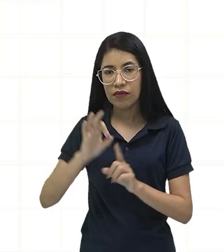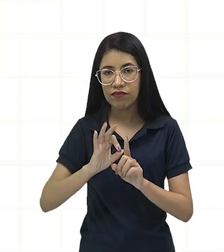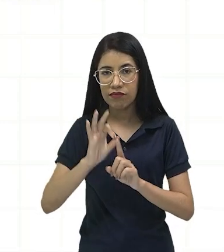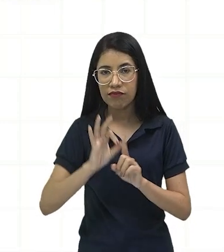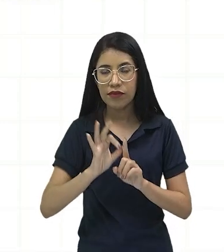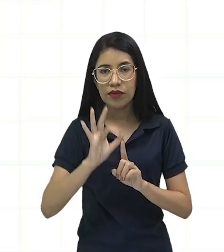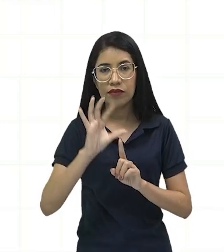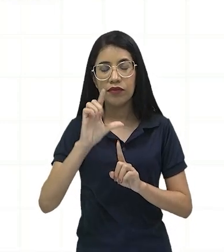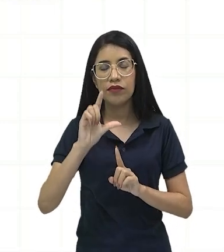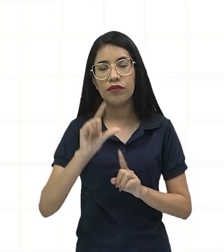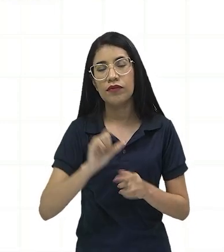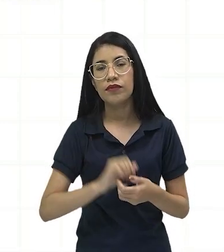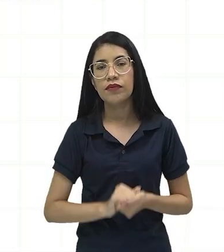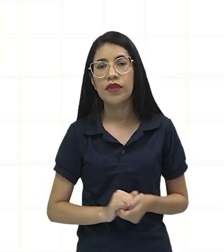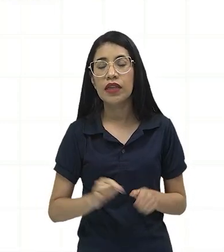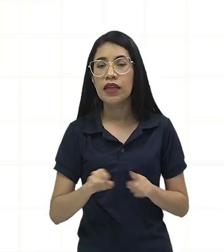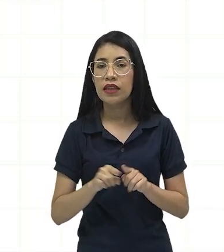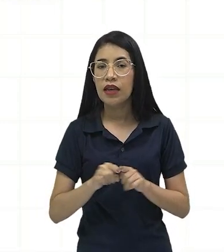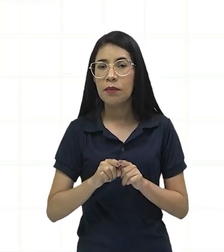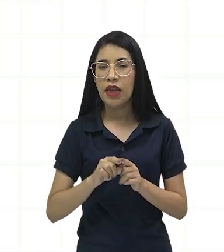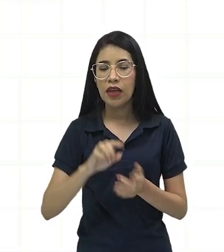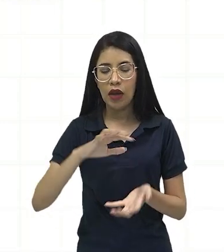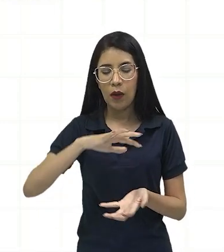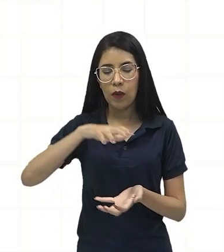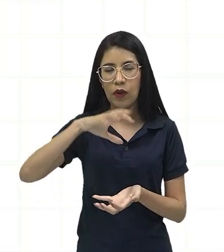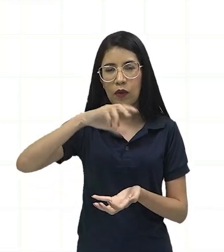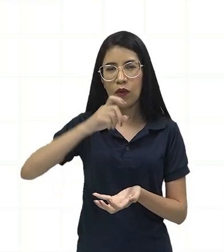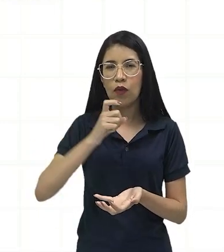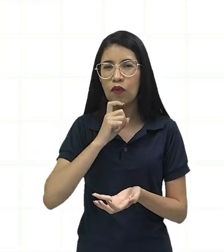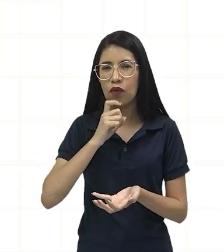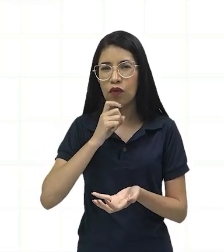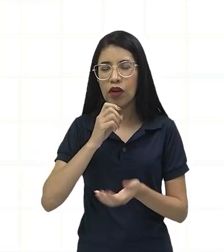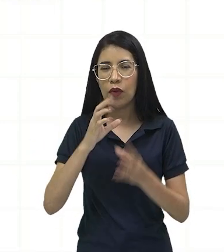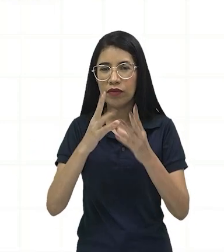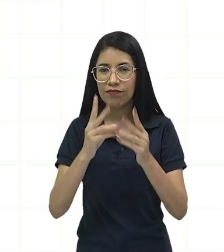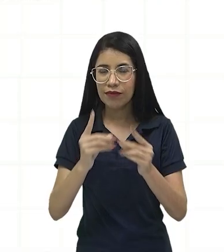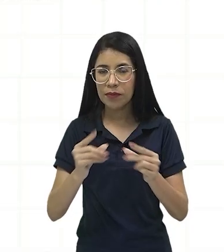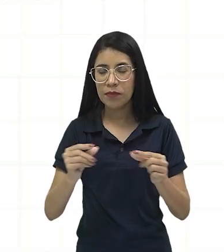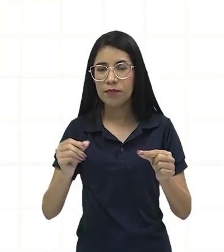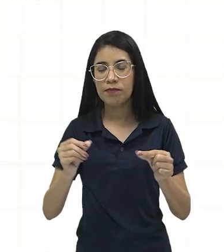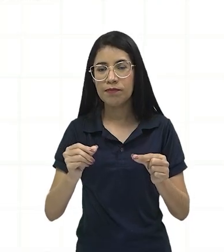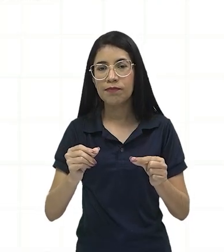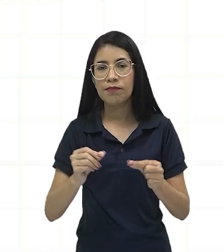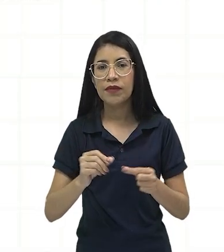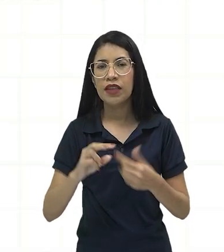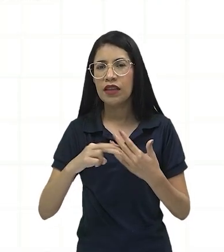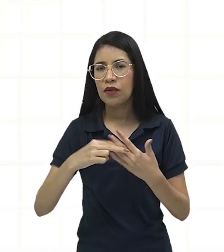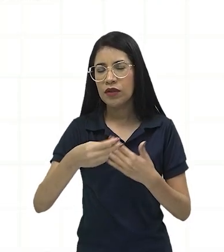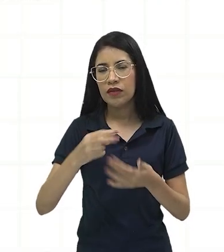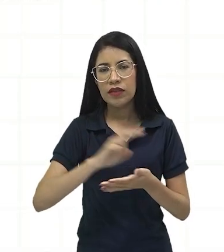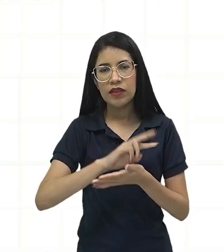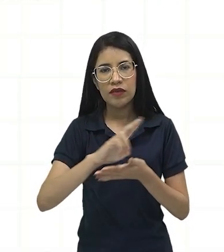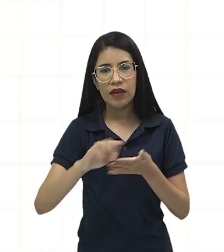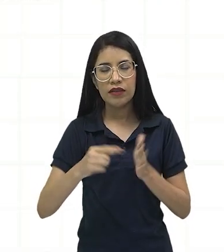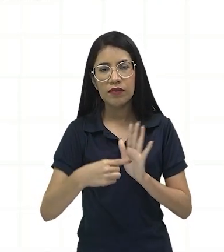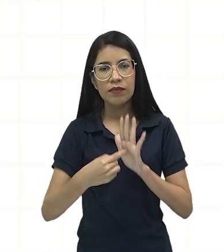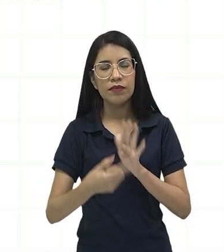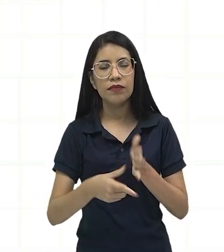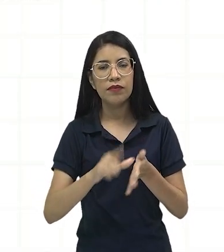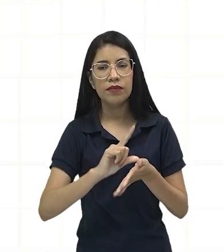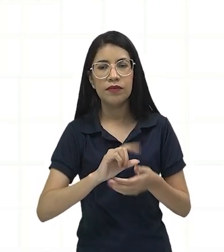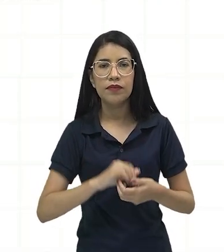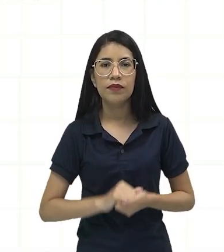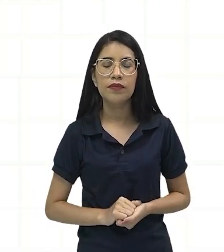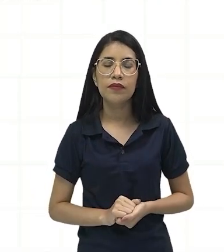na temperatura, o derretimento das calotas polares e todas as outras consequências que a gente viu aí. Então,